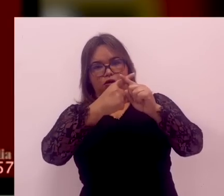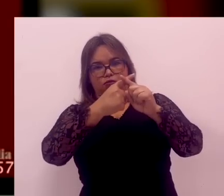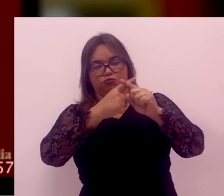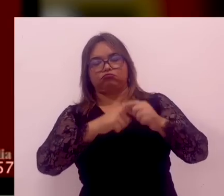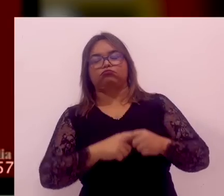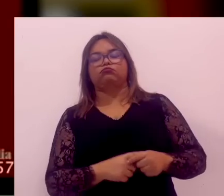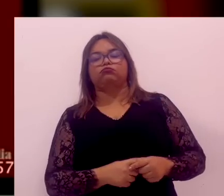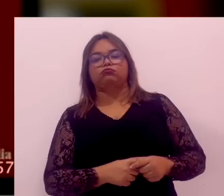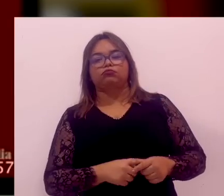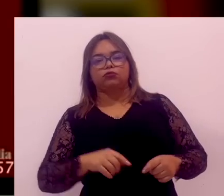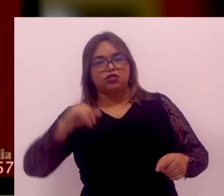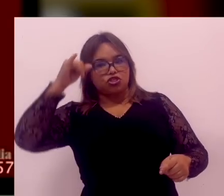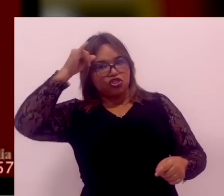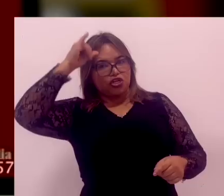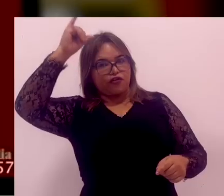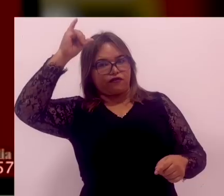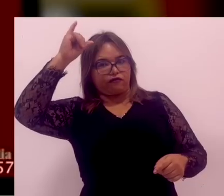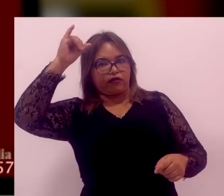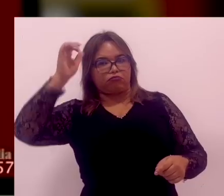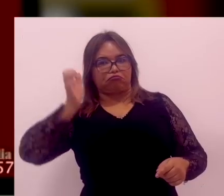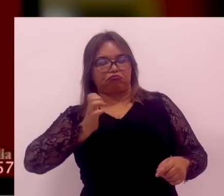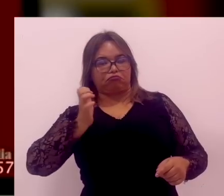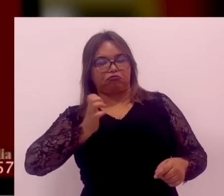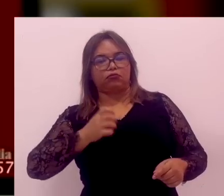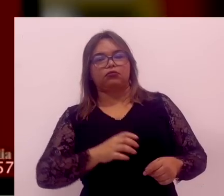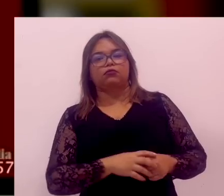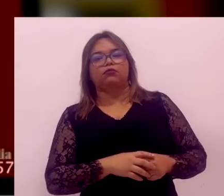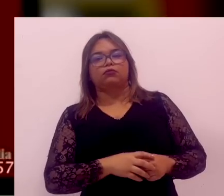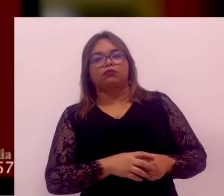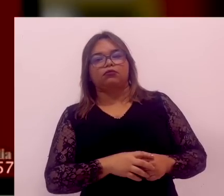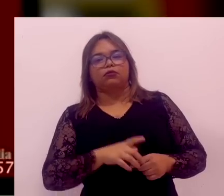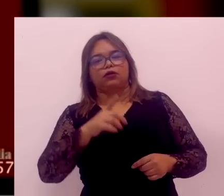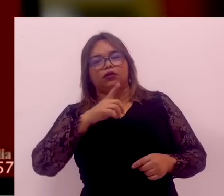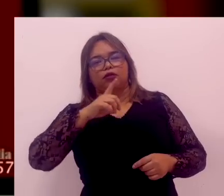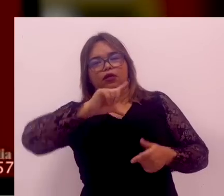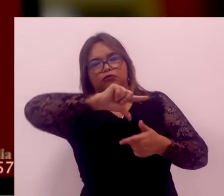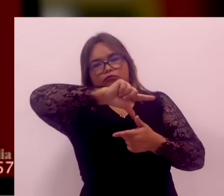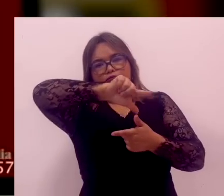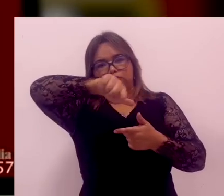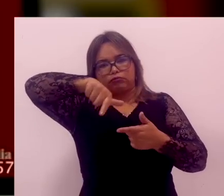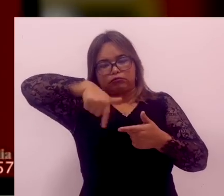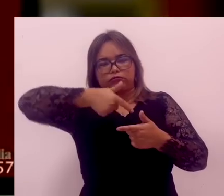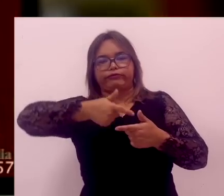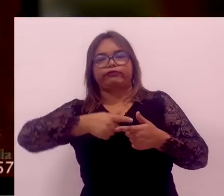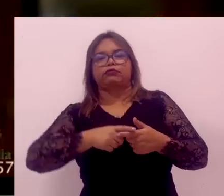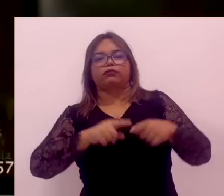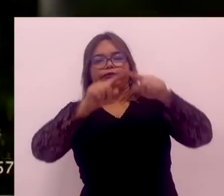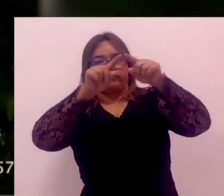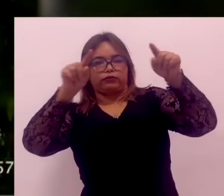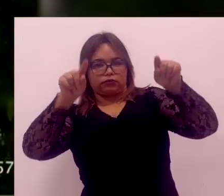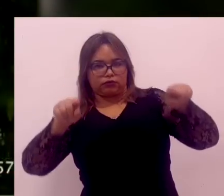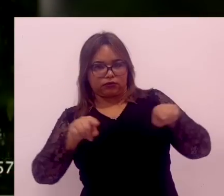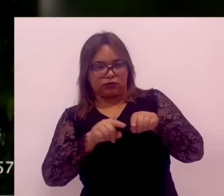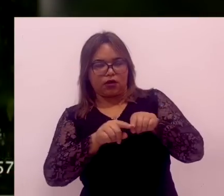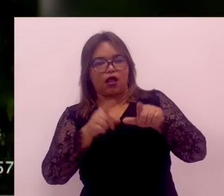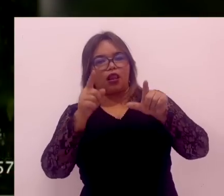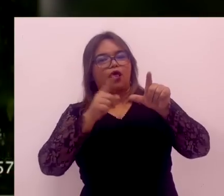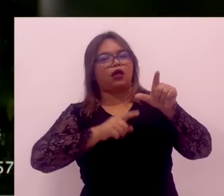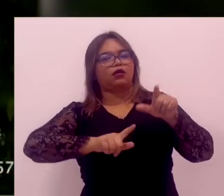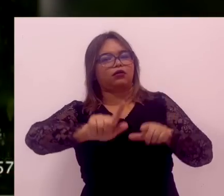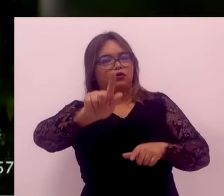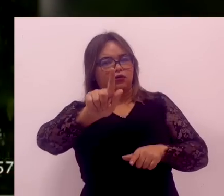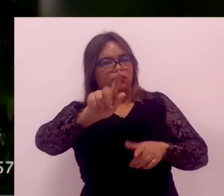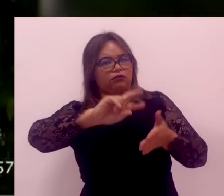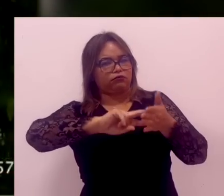temos pentagramas e compassos e retângulos, e a letra G, que eles dizem que representa Deus, mas que realmente representa